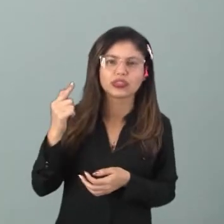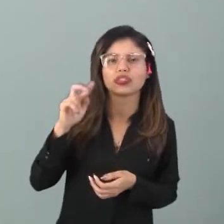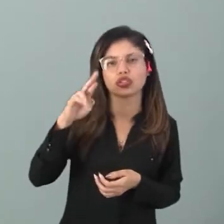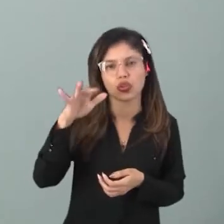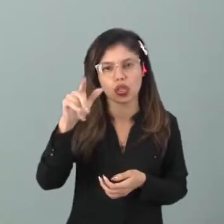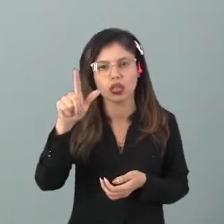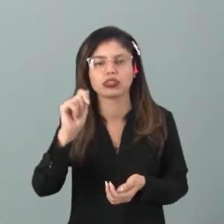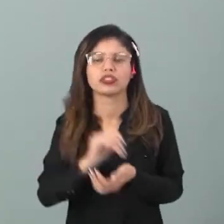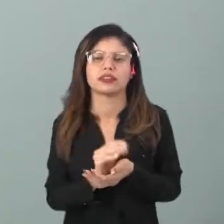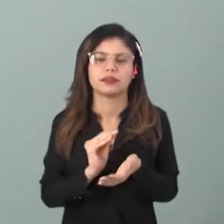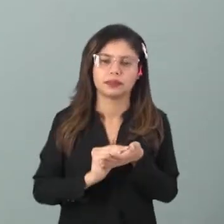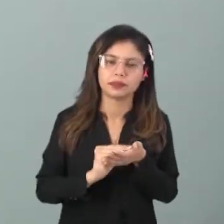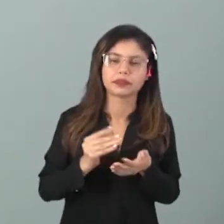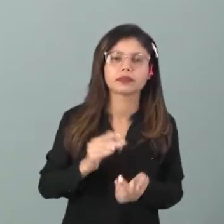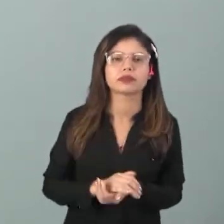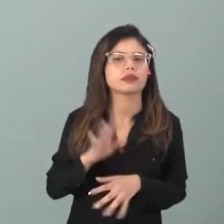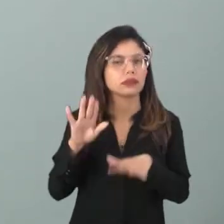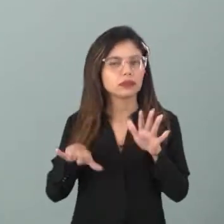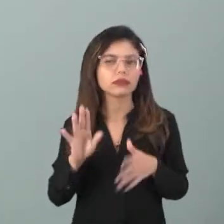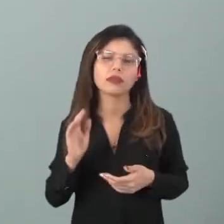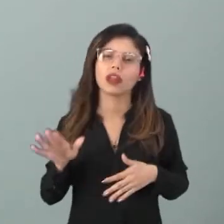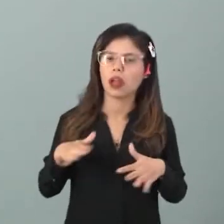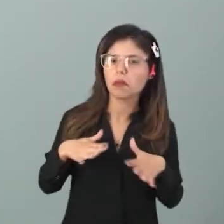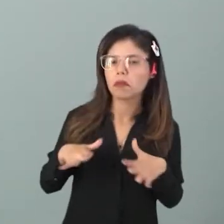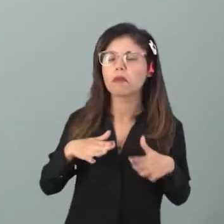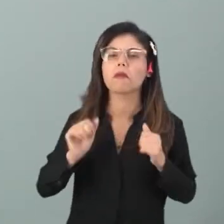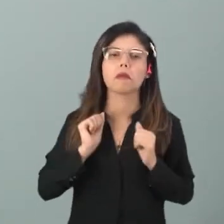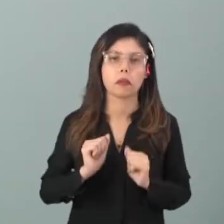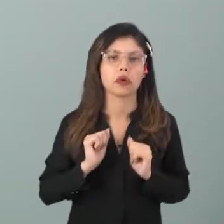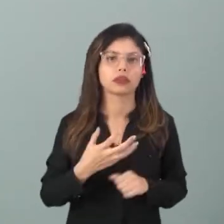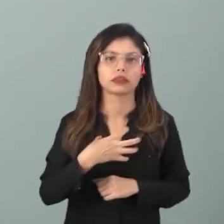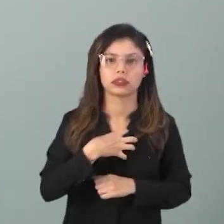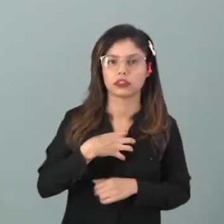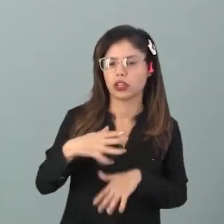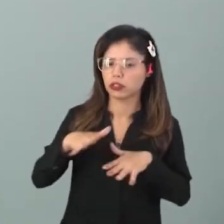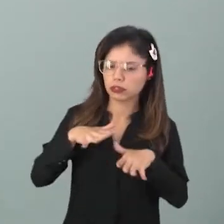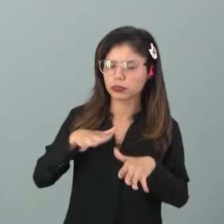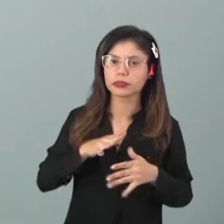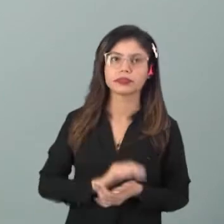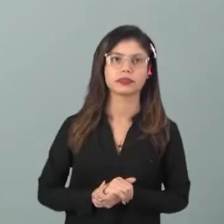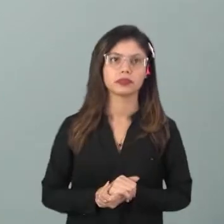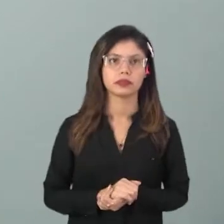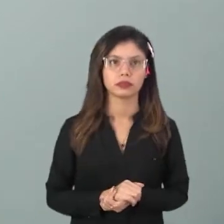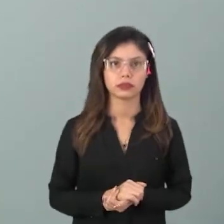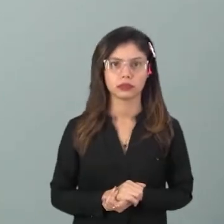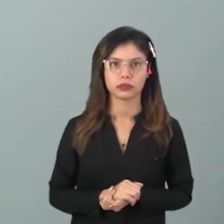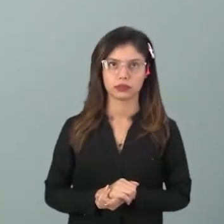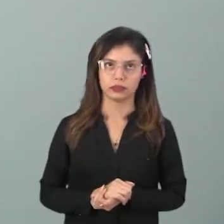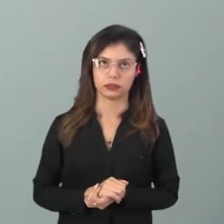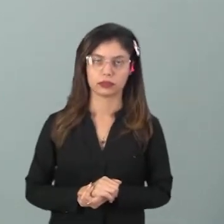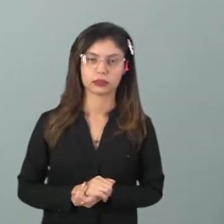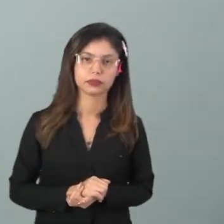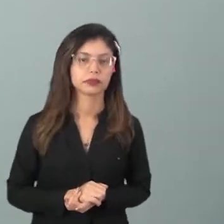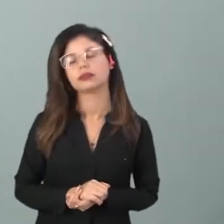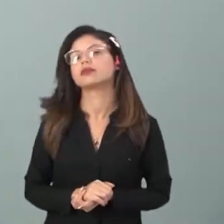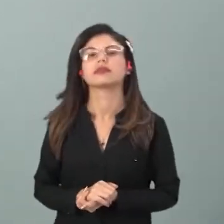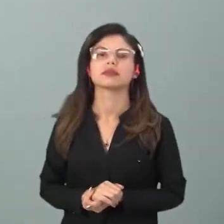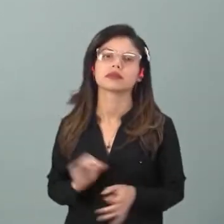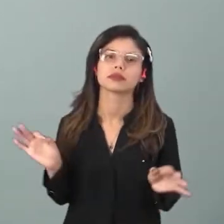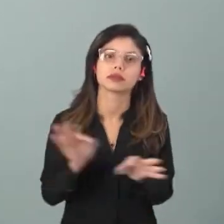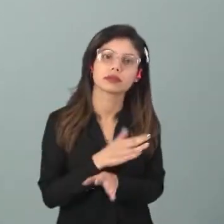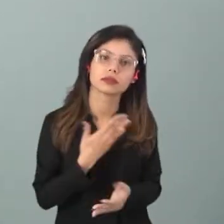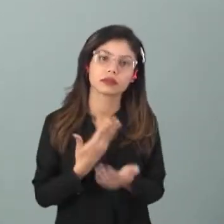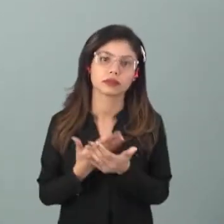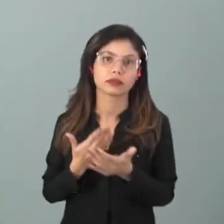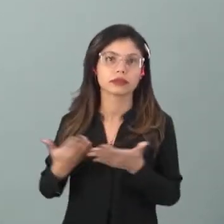essa falha geológica, talvez em algum momento poderia ser sentido alguns tremores, tá? E aí, para a gente encerrar a